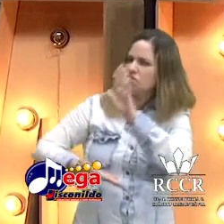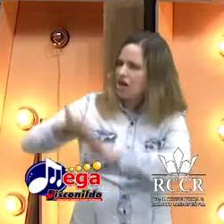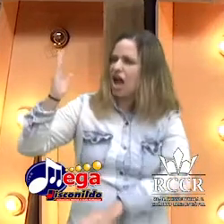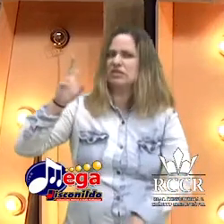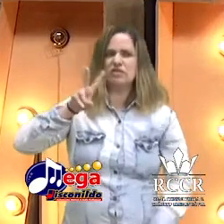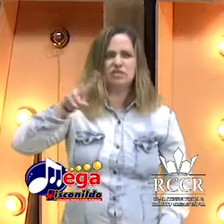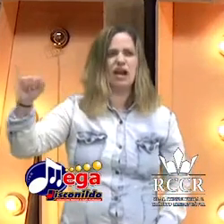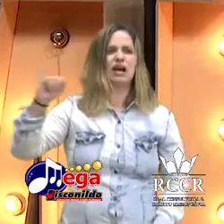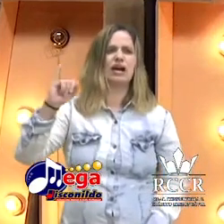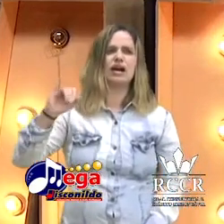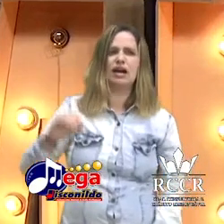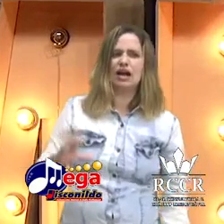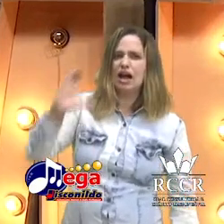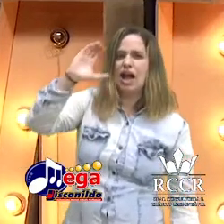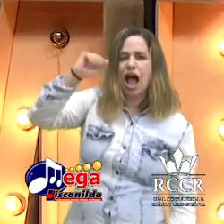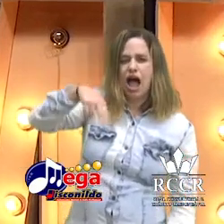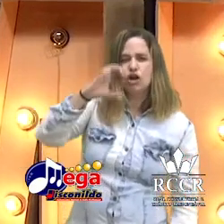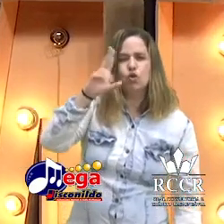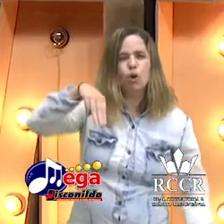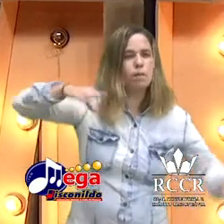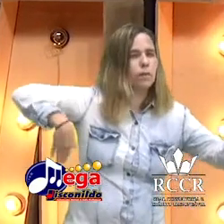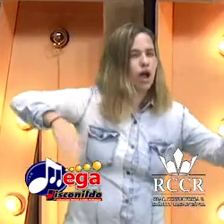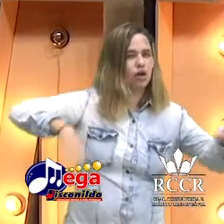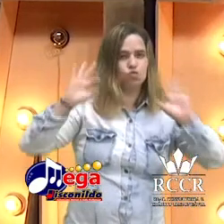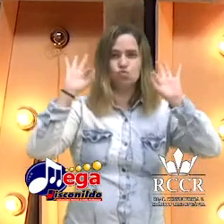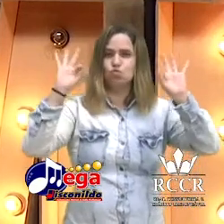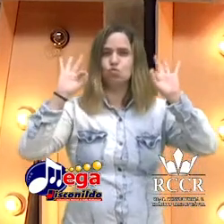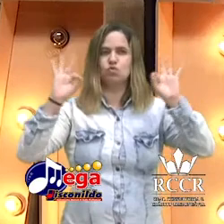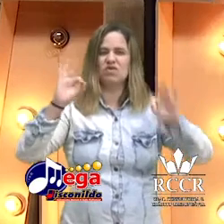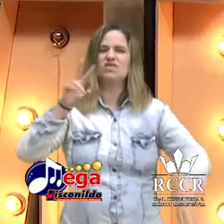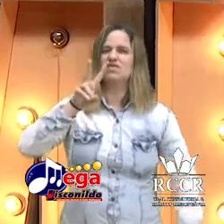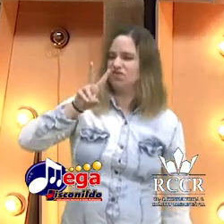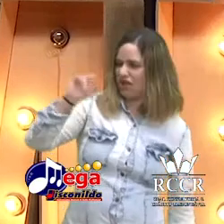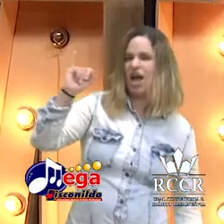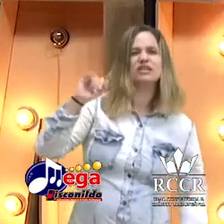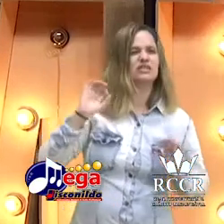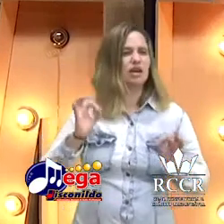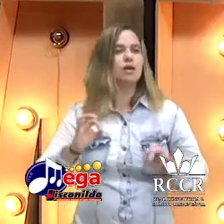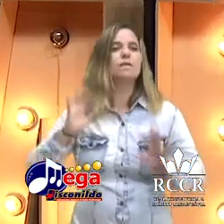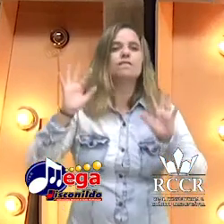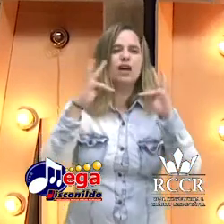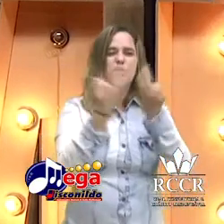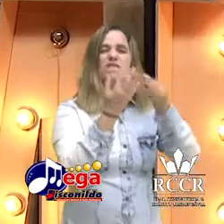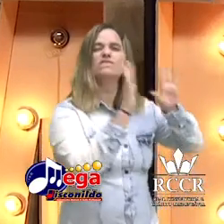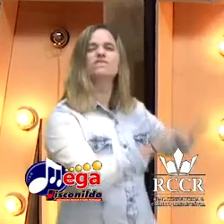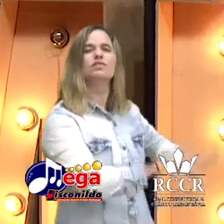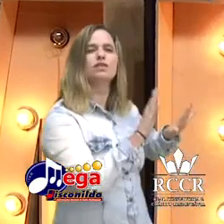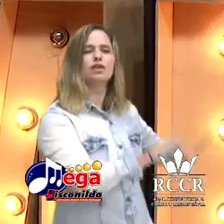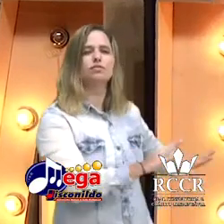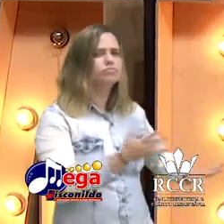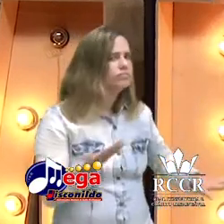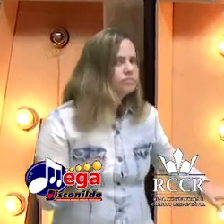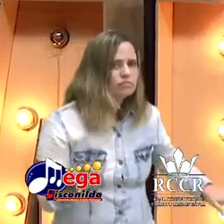Ele viaja e o resto da família nunca vai a lugar nenhum. Não vai nem no município aqui do lado para pegar uma prainha, não. Todo mundo tem que usufruir de